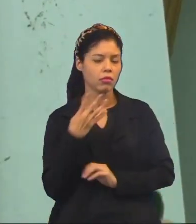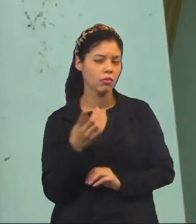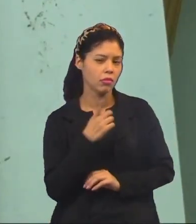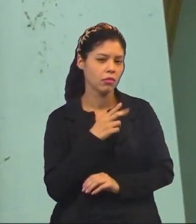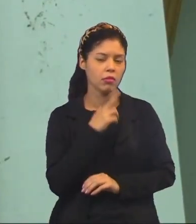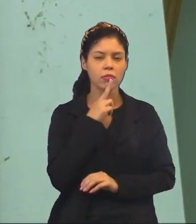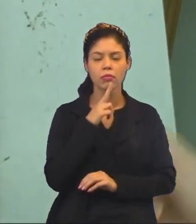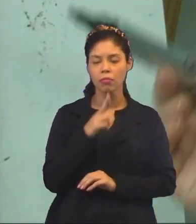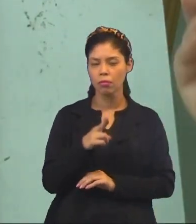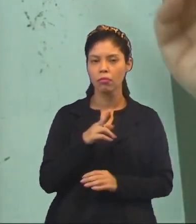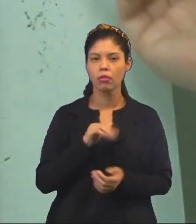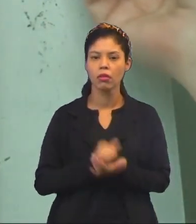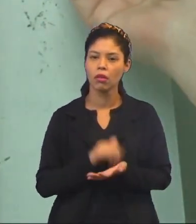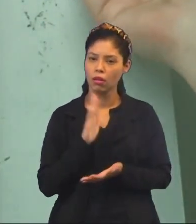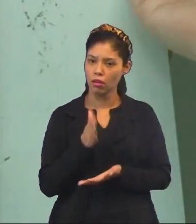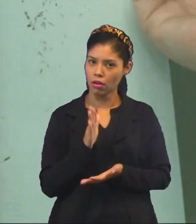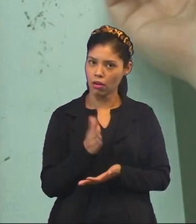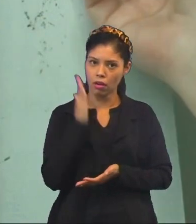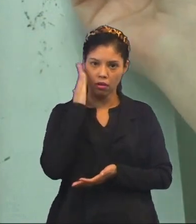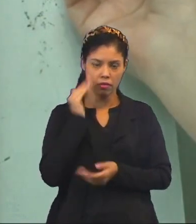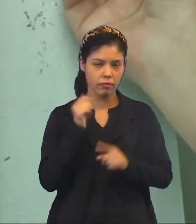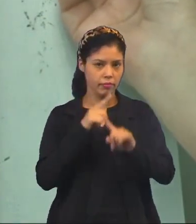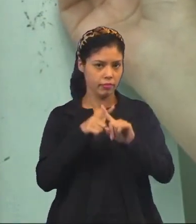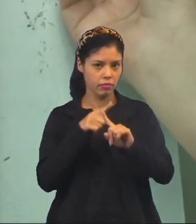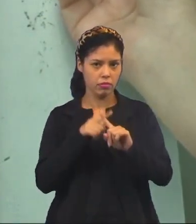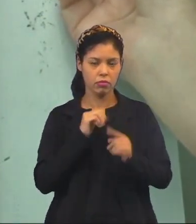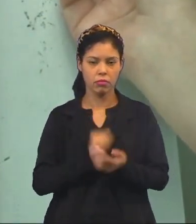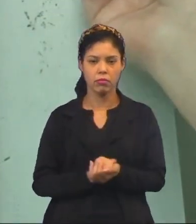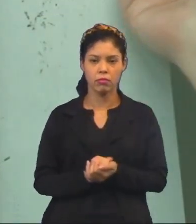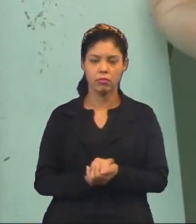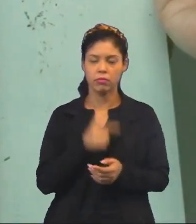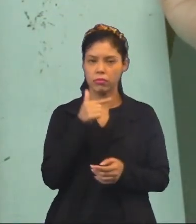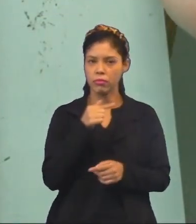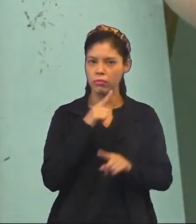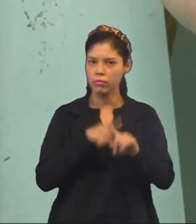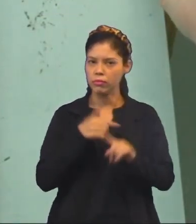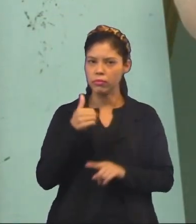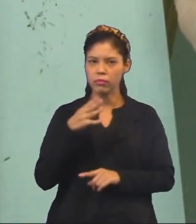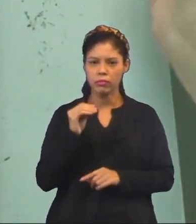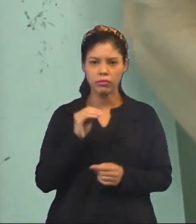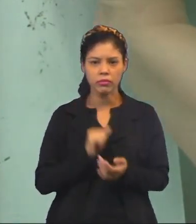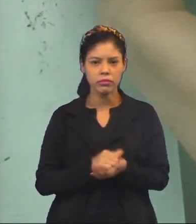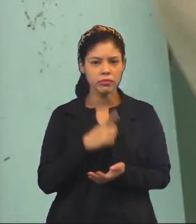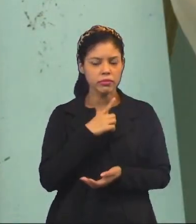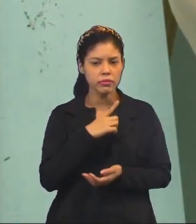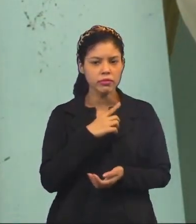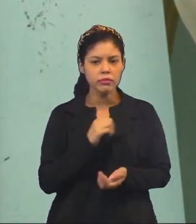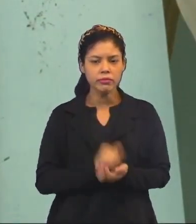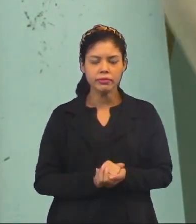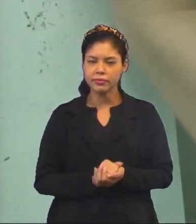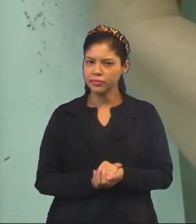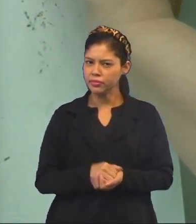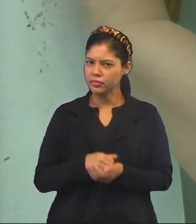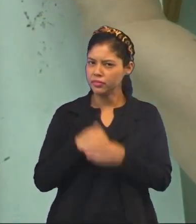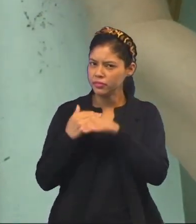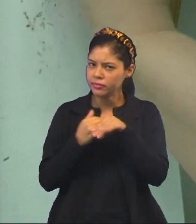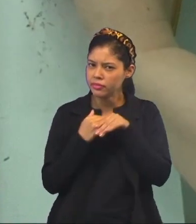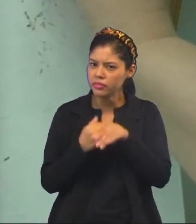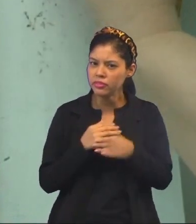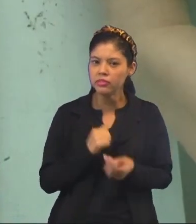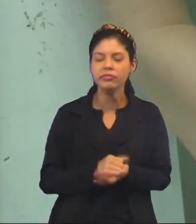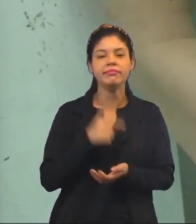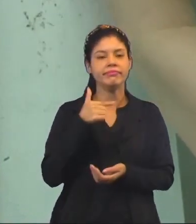Aqui o cálculo, né? Eu já vou multiplicar. 7 vezes 10 eu vou ter, vai ser igual a